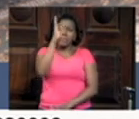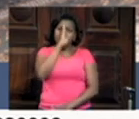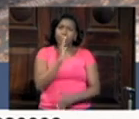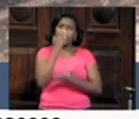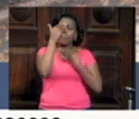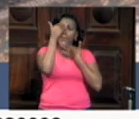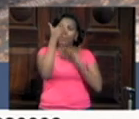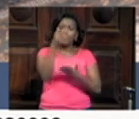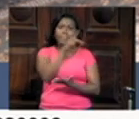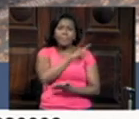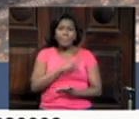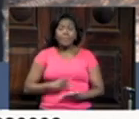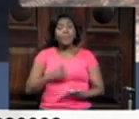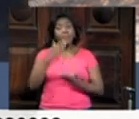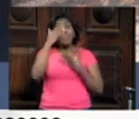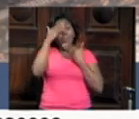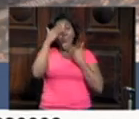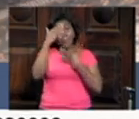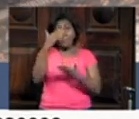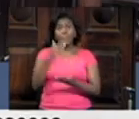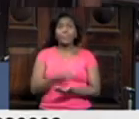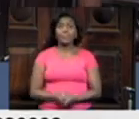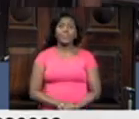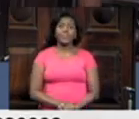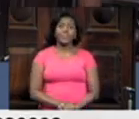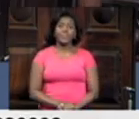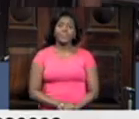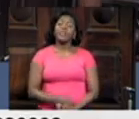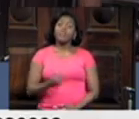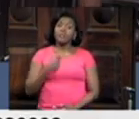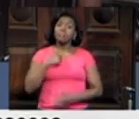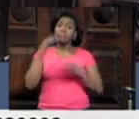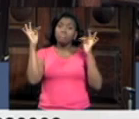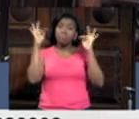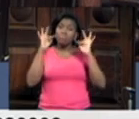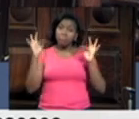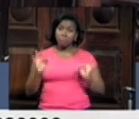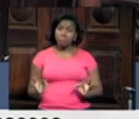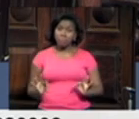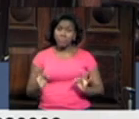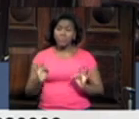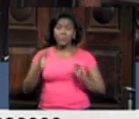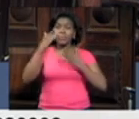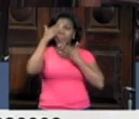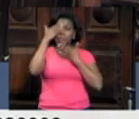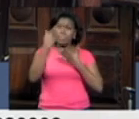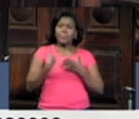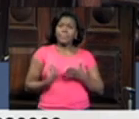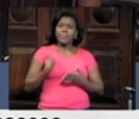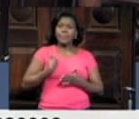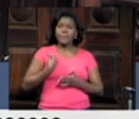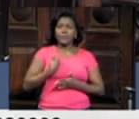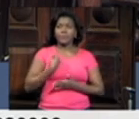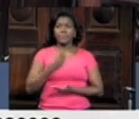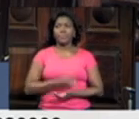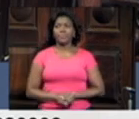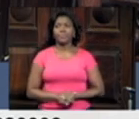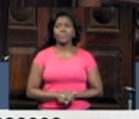presidente. Muito obrigado, deputado Paulo Ramos. Eu fico feliz com essa. Muito obrigado pela presença, deputado Paulo Ramos. Só um